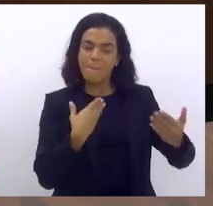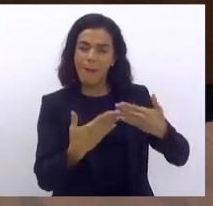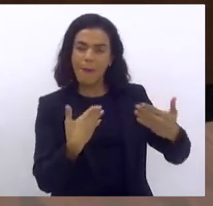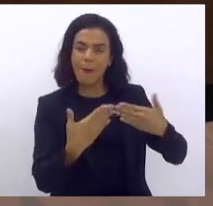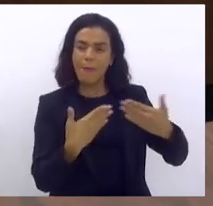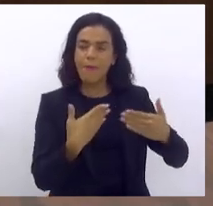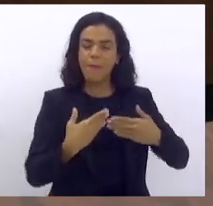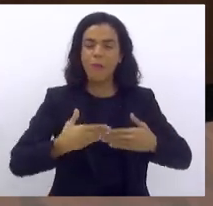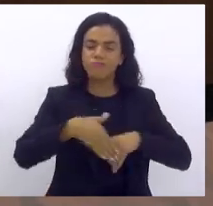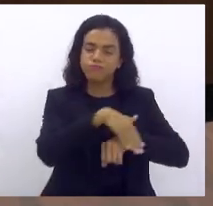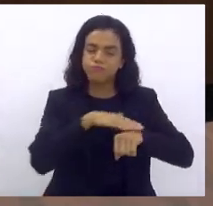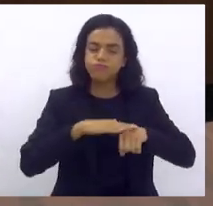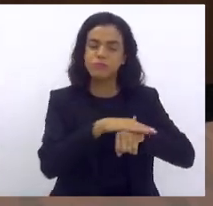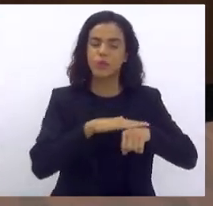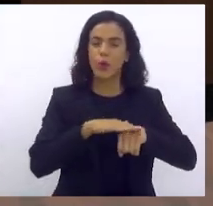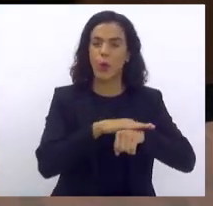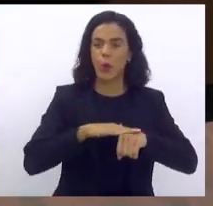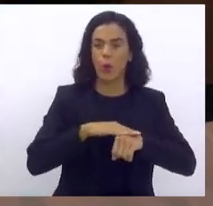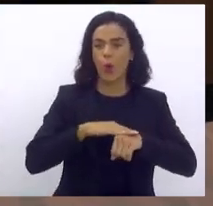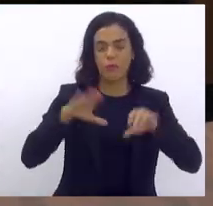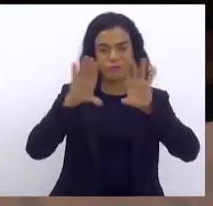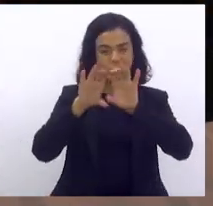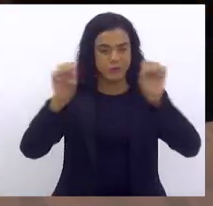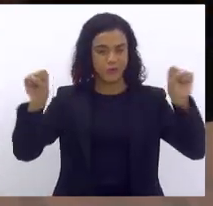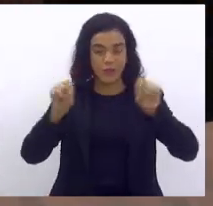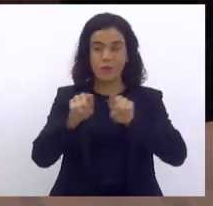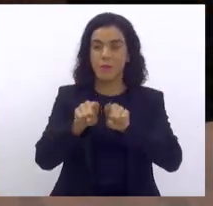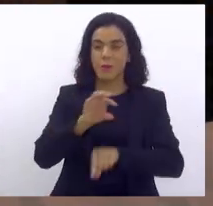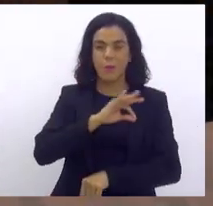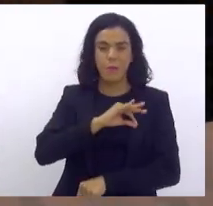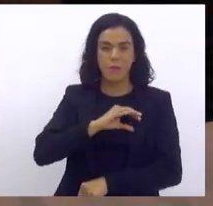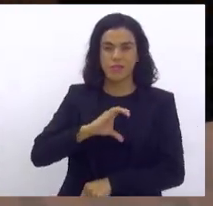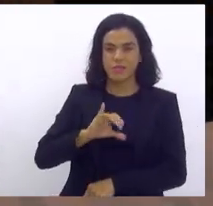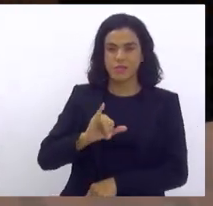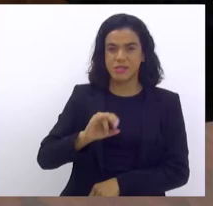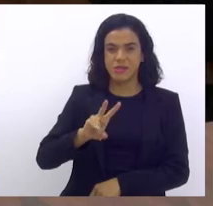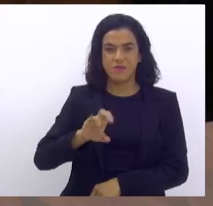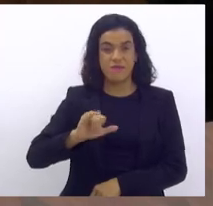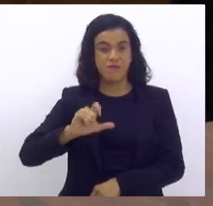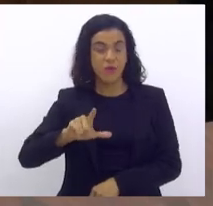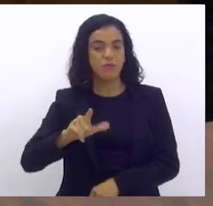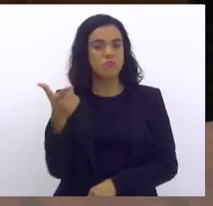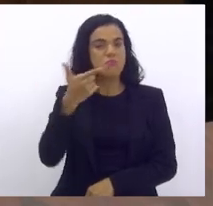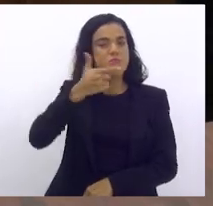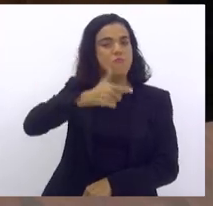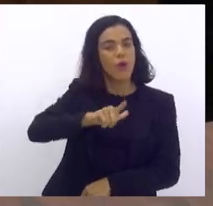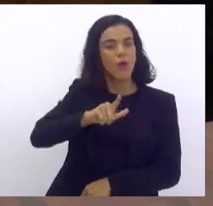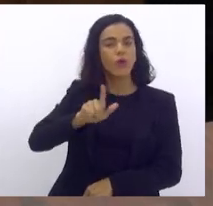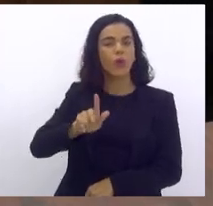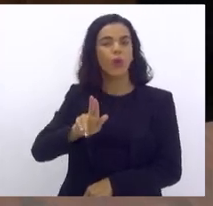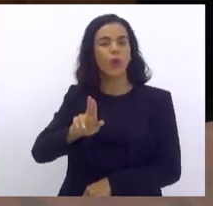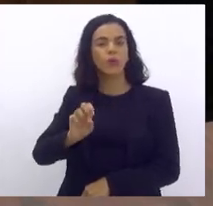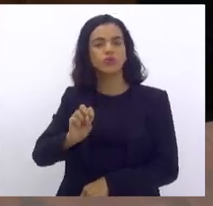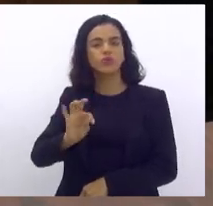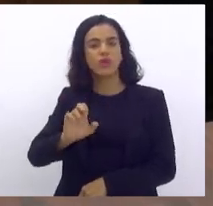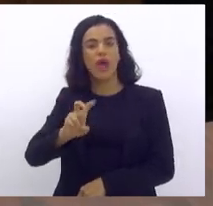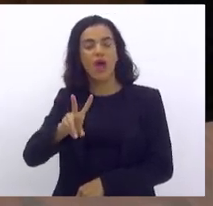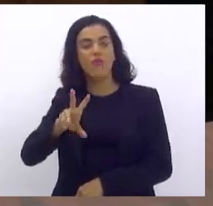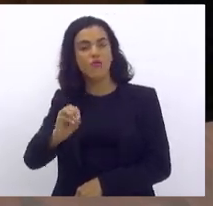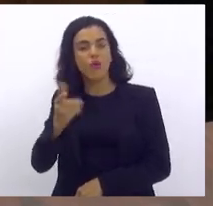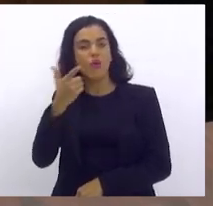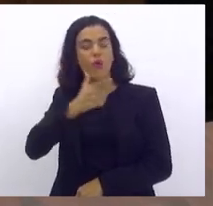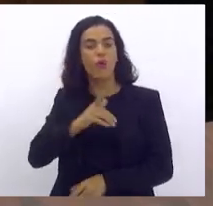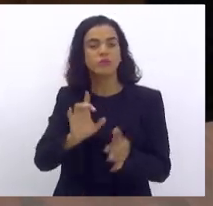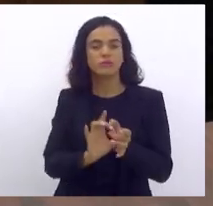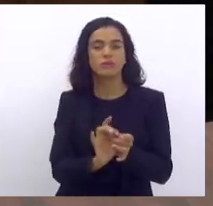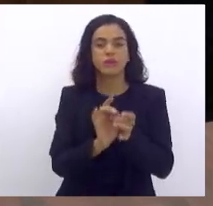de Justiça, dialogar com a Polícia Civil, para conseguir com que Gustavo fosse colocado em